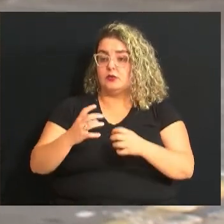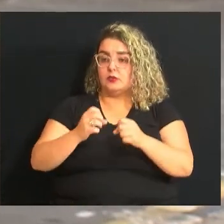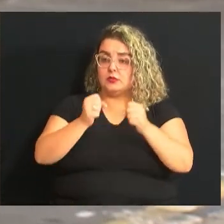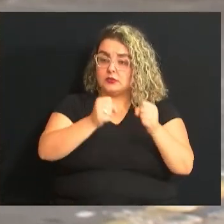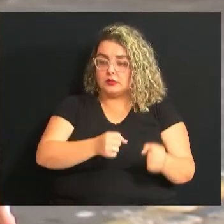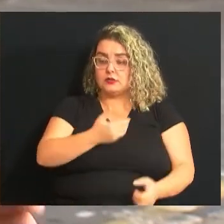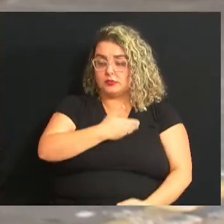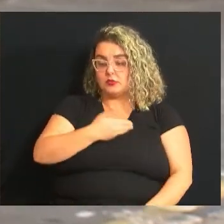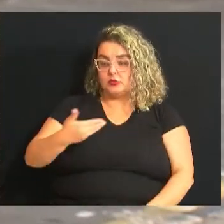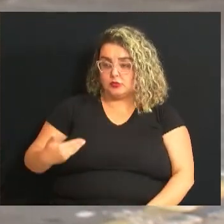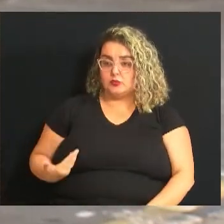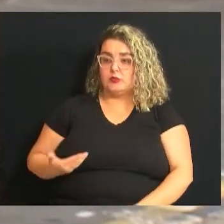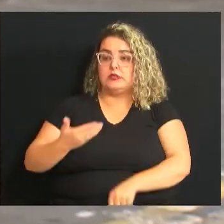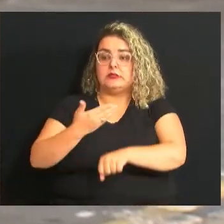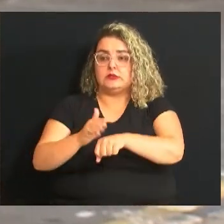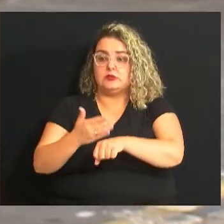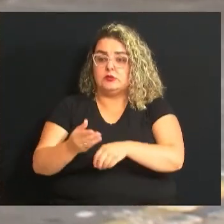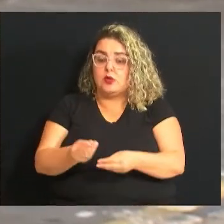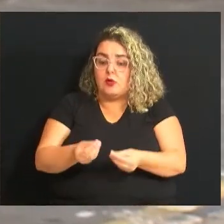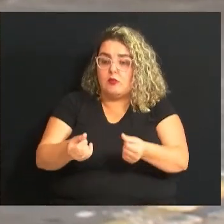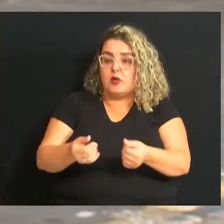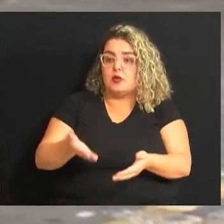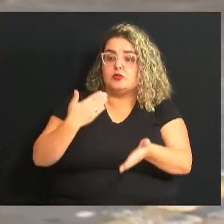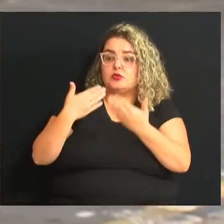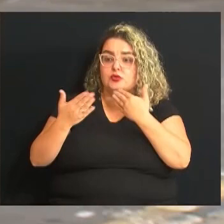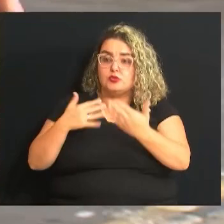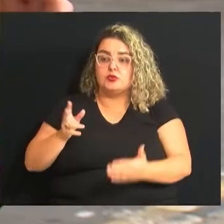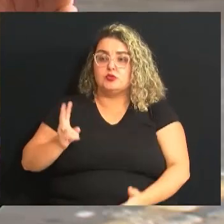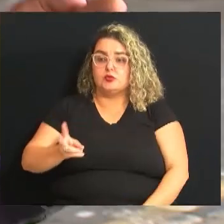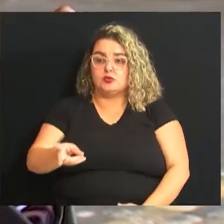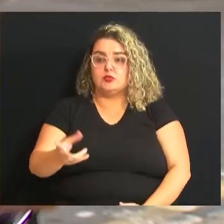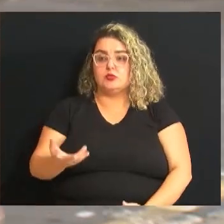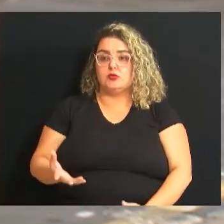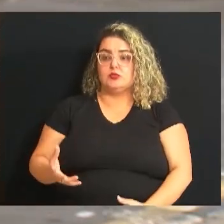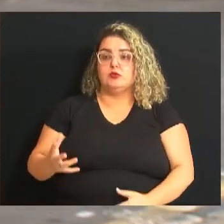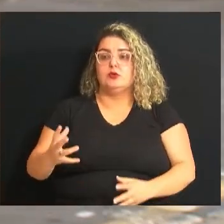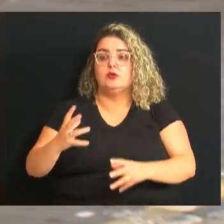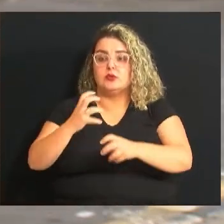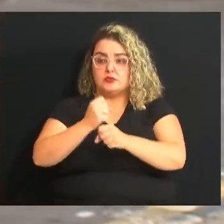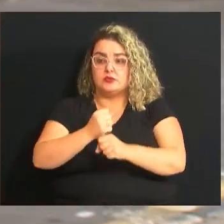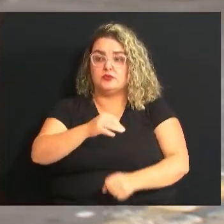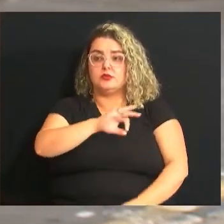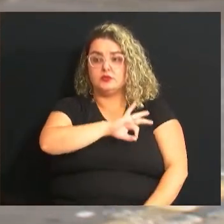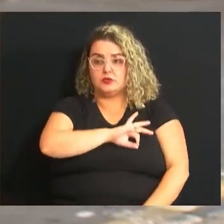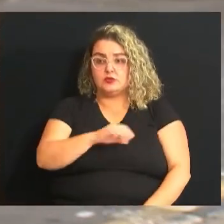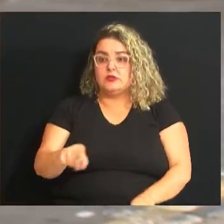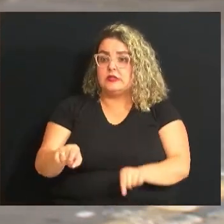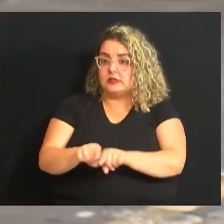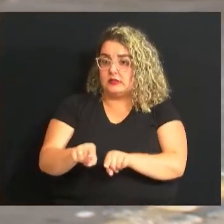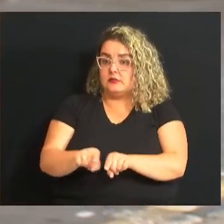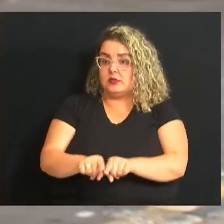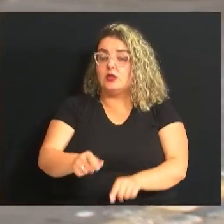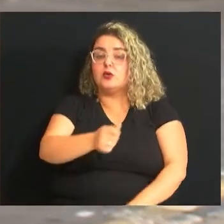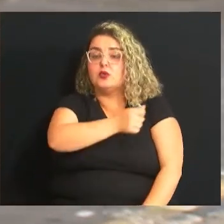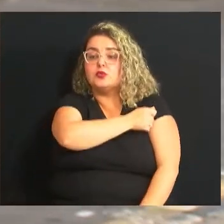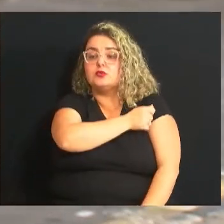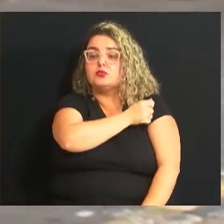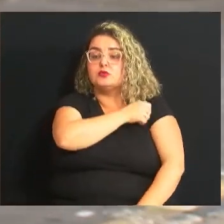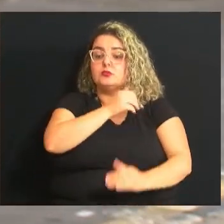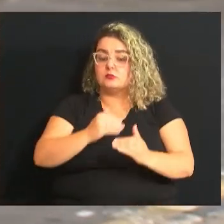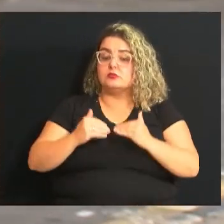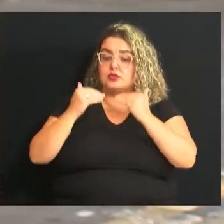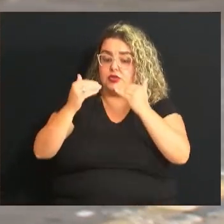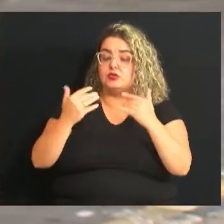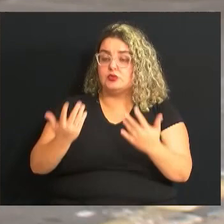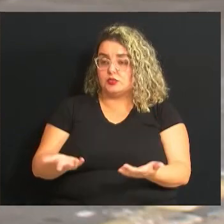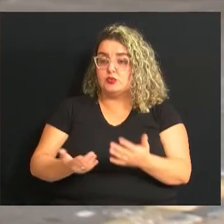pública, né, possibilidades de treinamento, aperfeiçoamento, diálogo permanente com as forças policiais e com as autoridades,